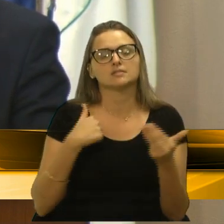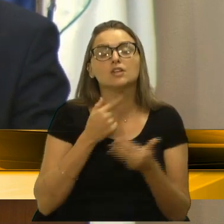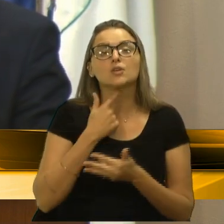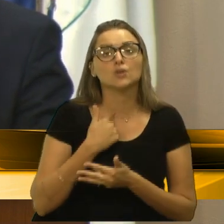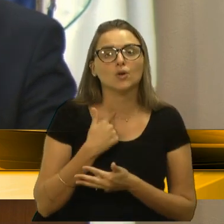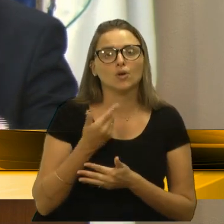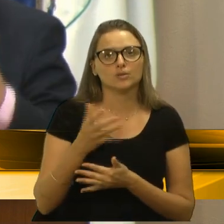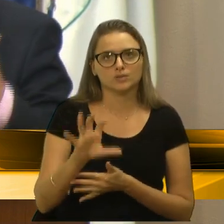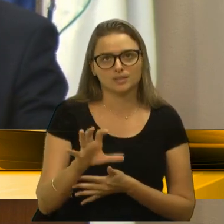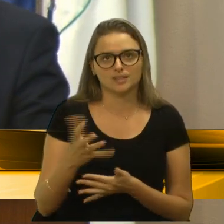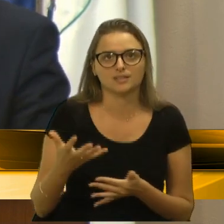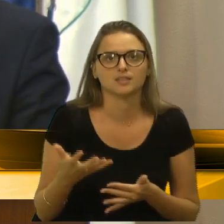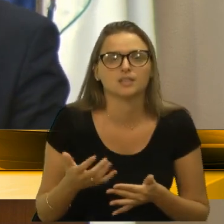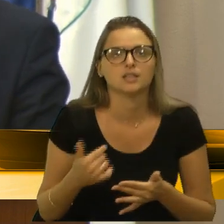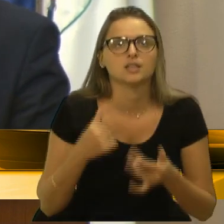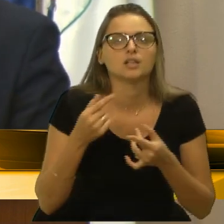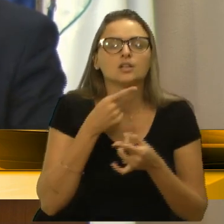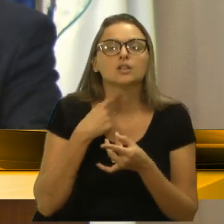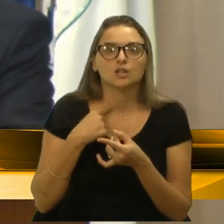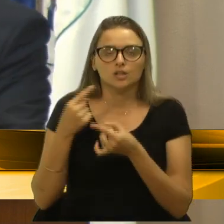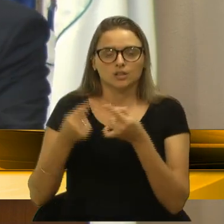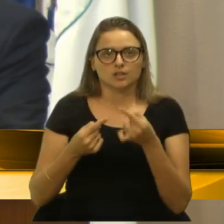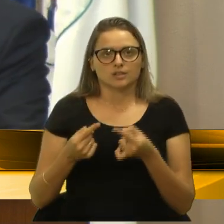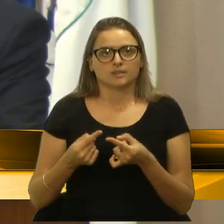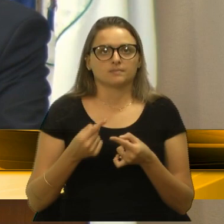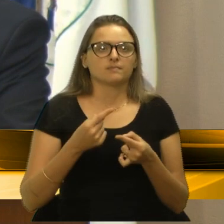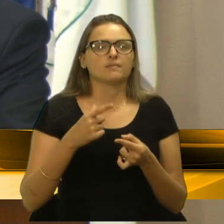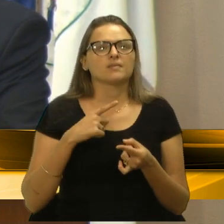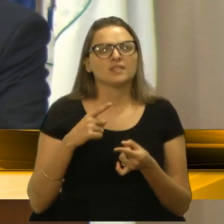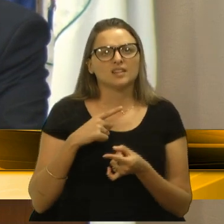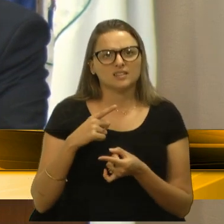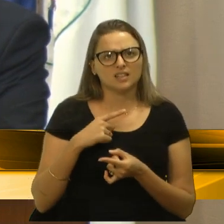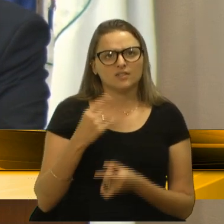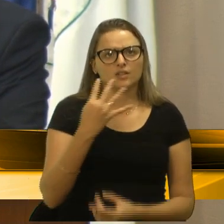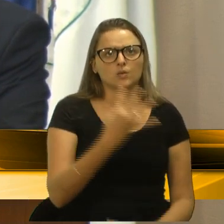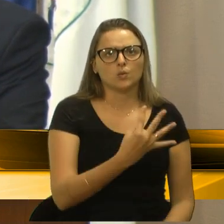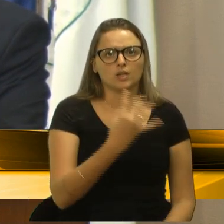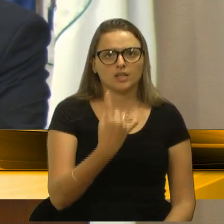gosto desse debate, gosto disso. Recebeu